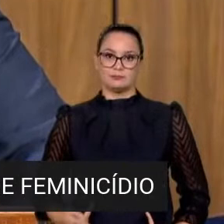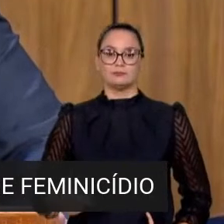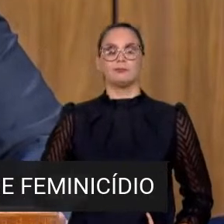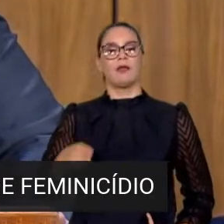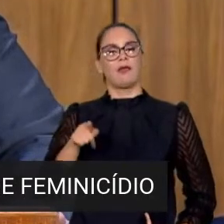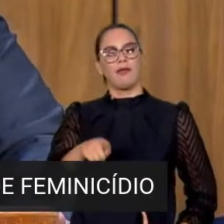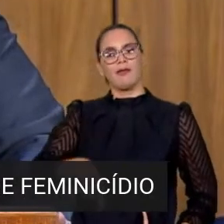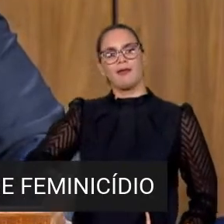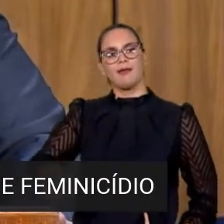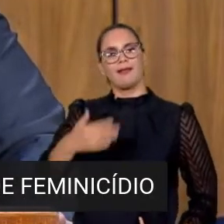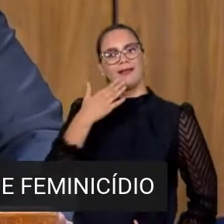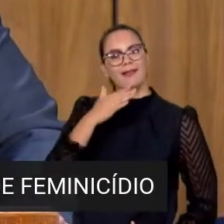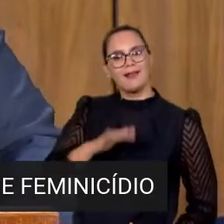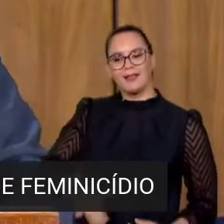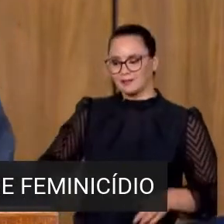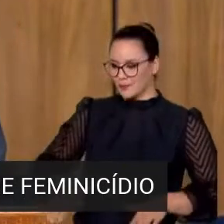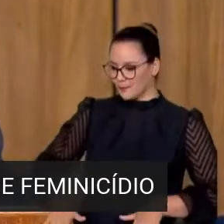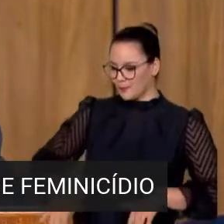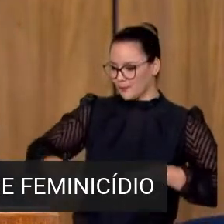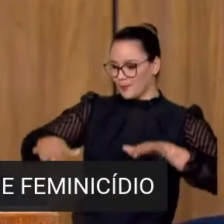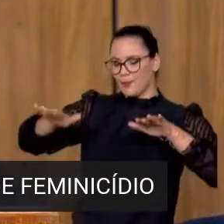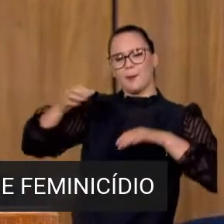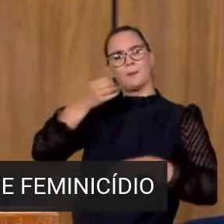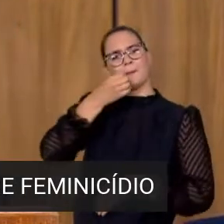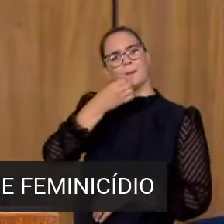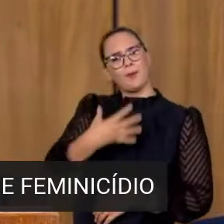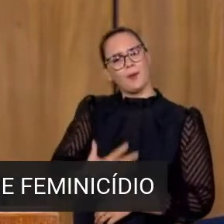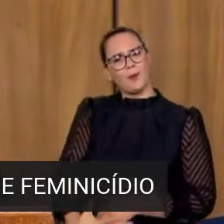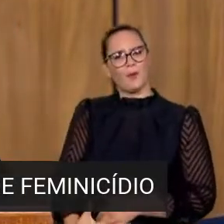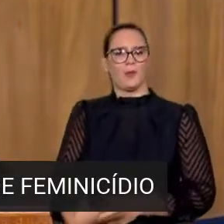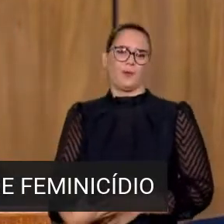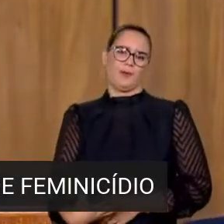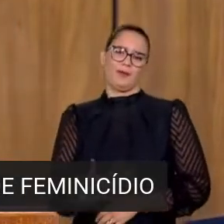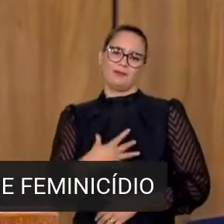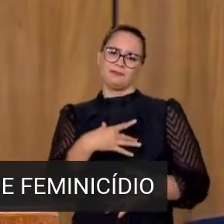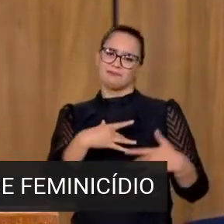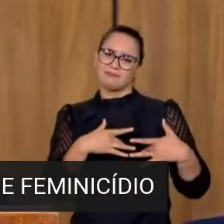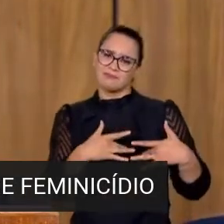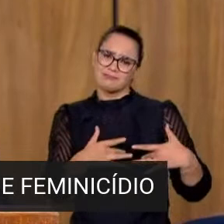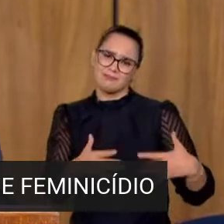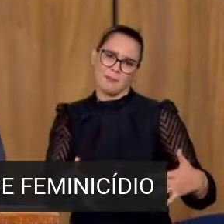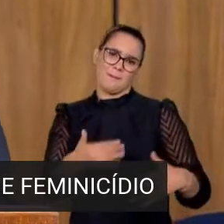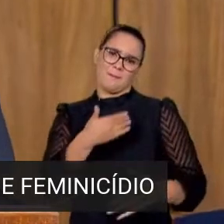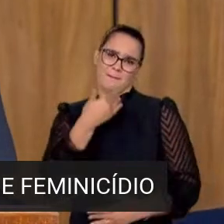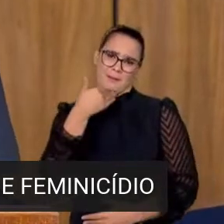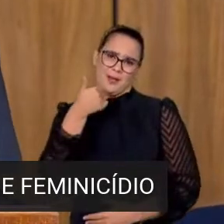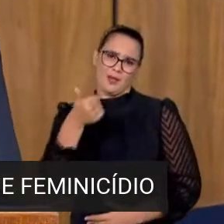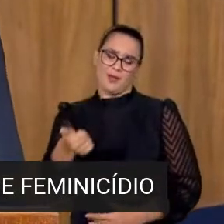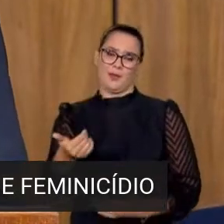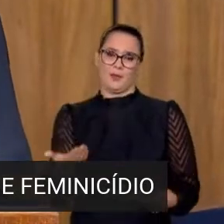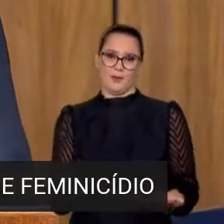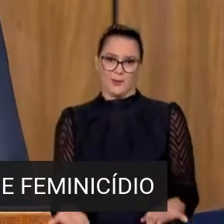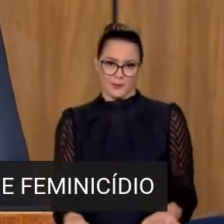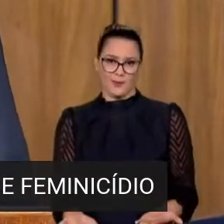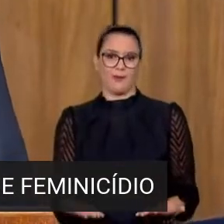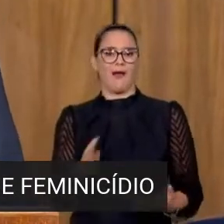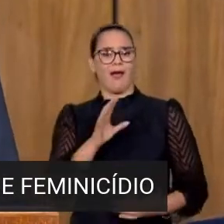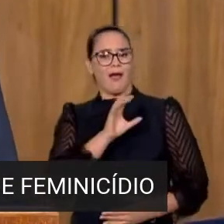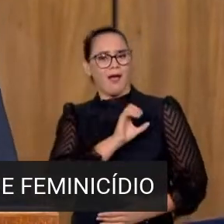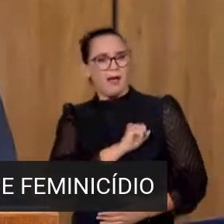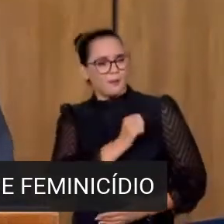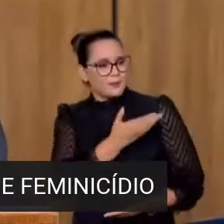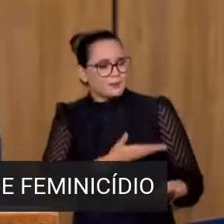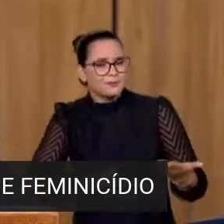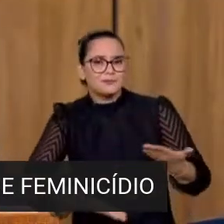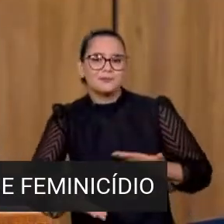bons, eles serem fraternos, eles serem solidários, eles serem amorosos